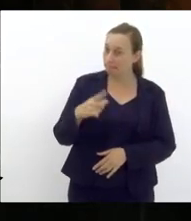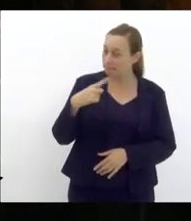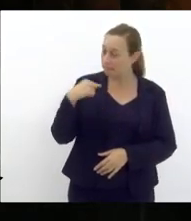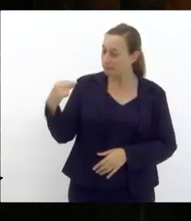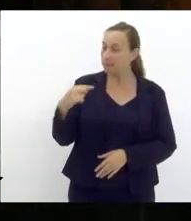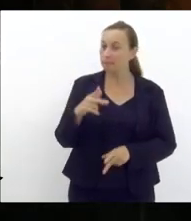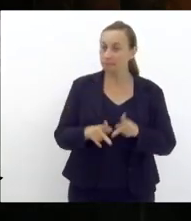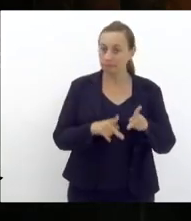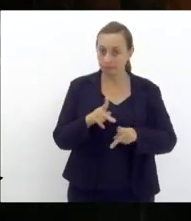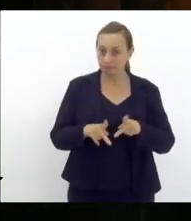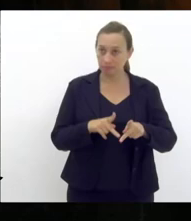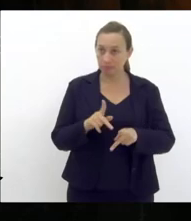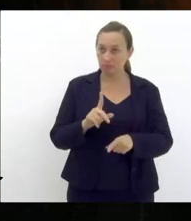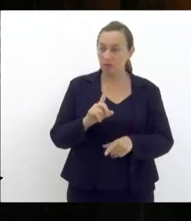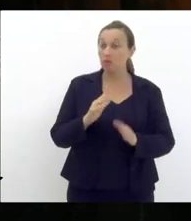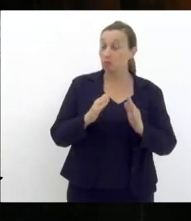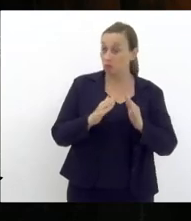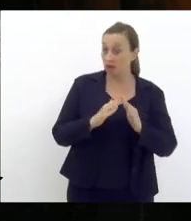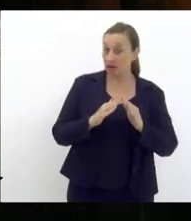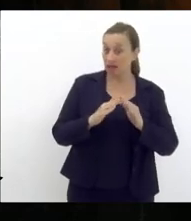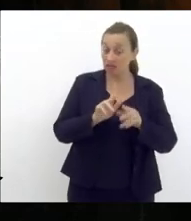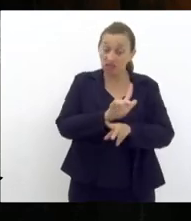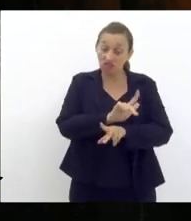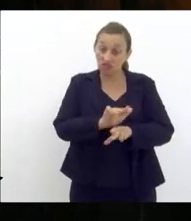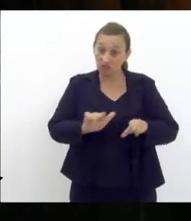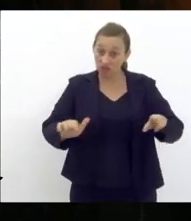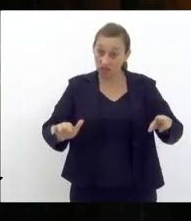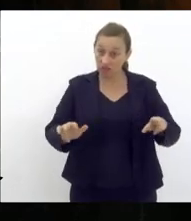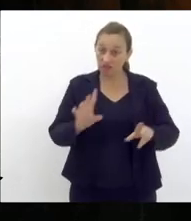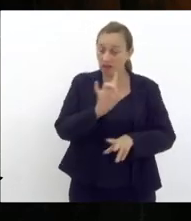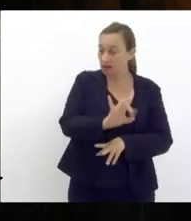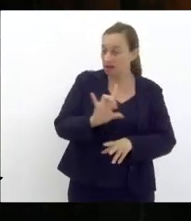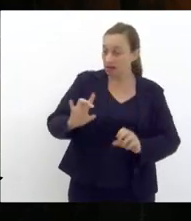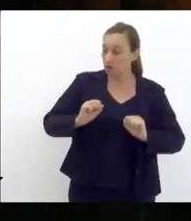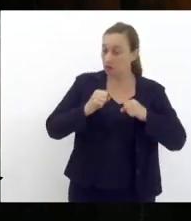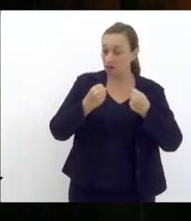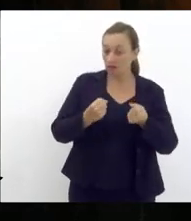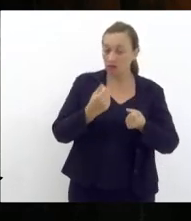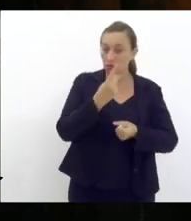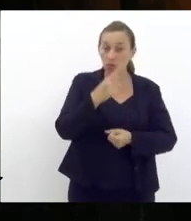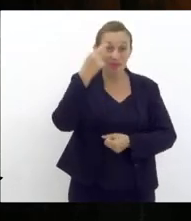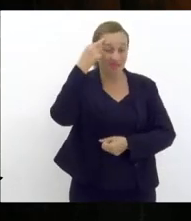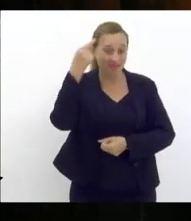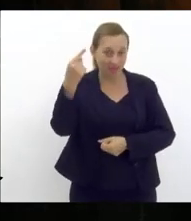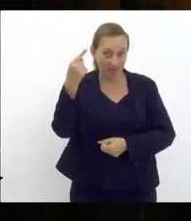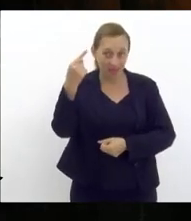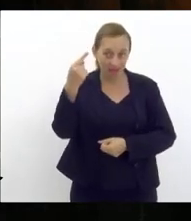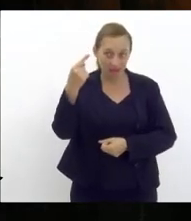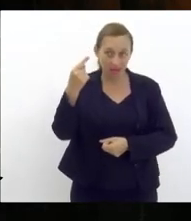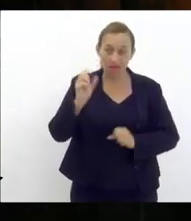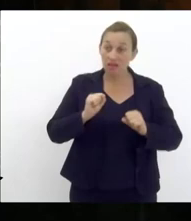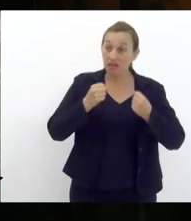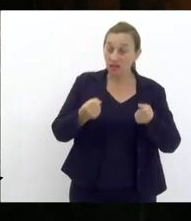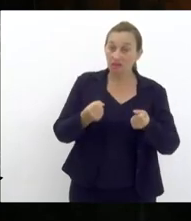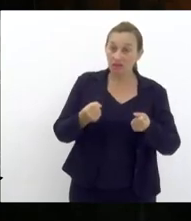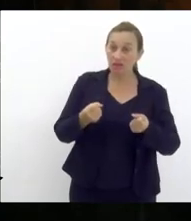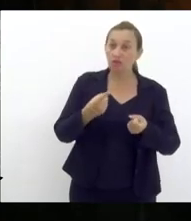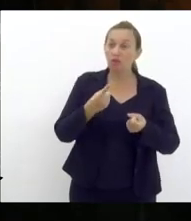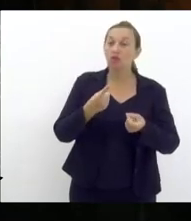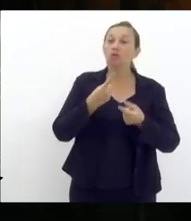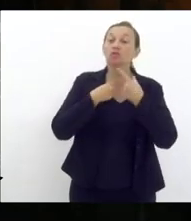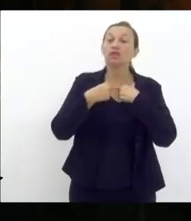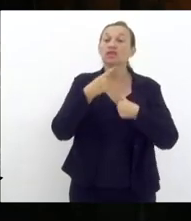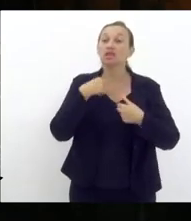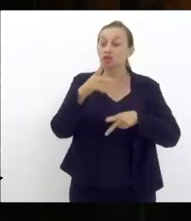popular e numa casa plural onde cada um defende as suas ideias e defendemos a vontade de